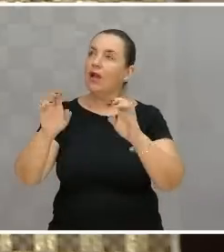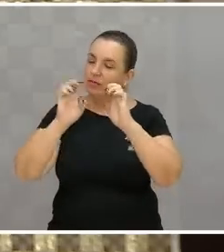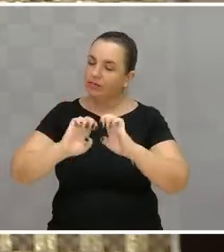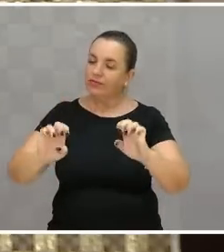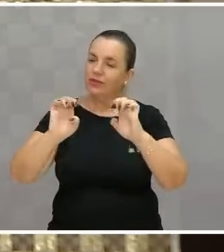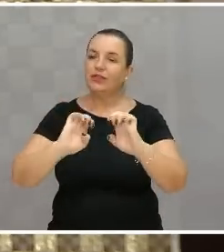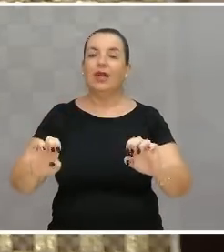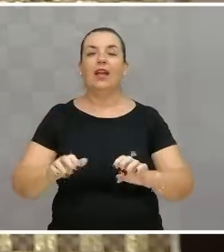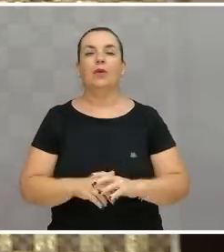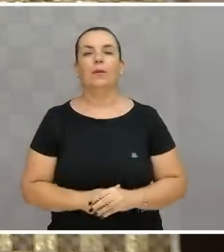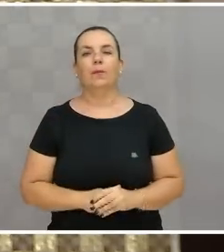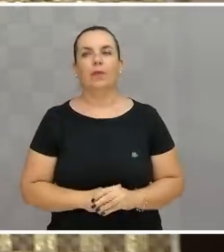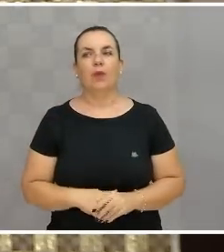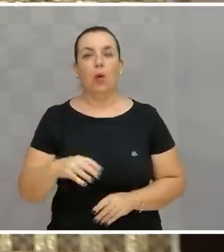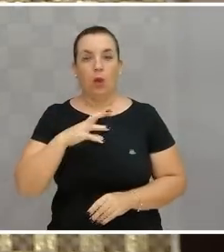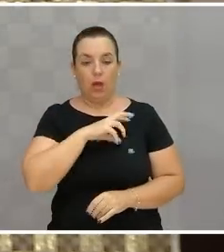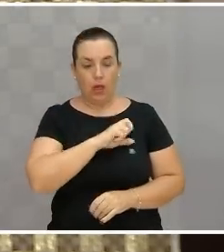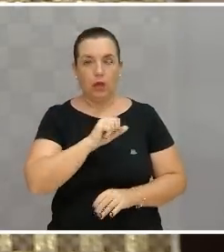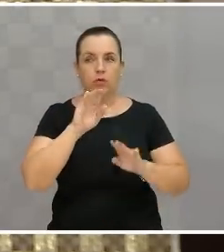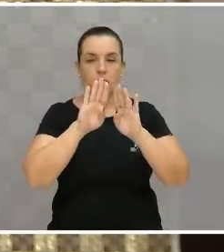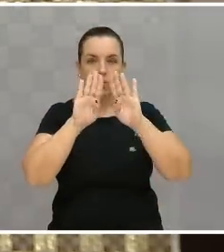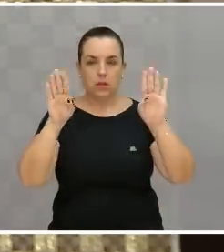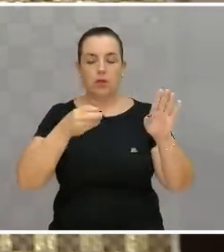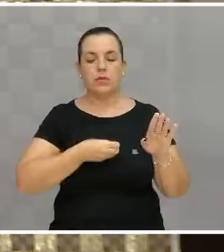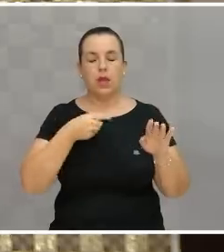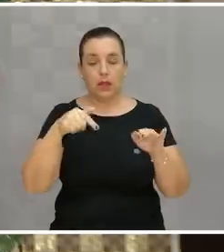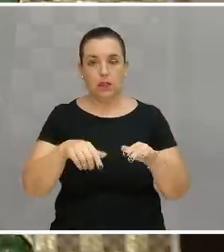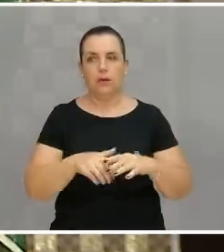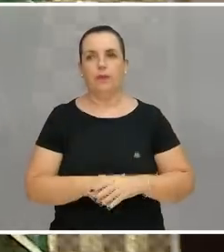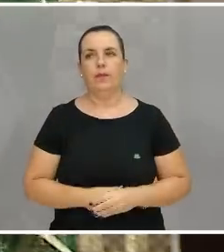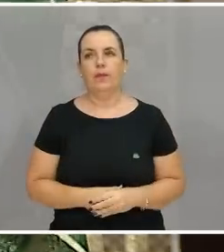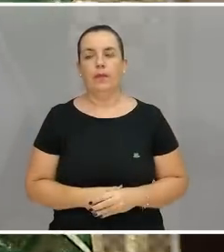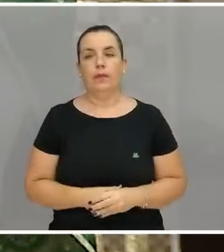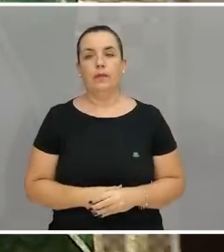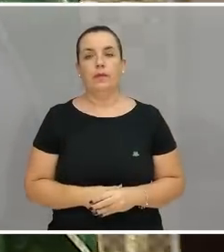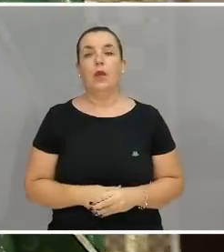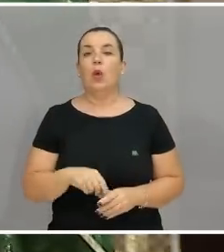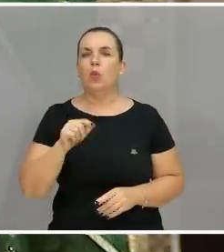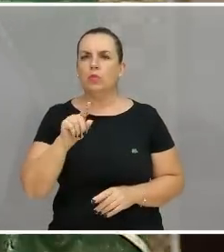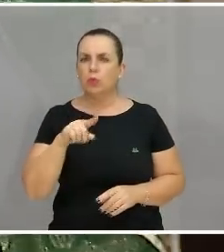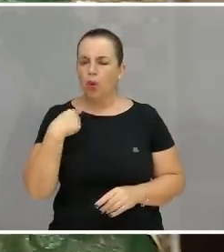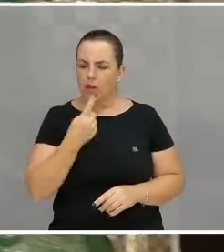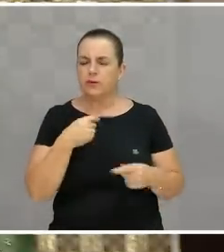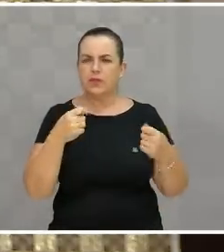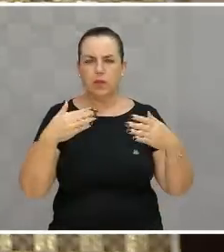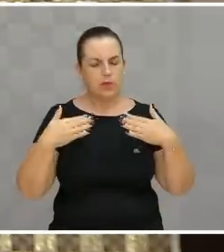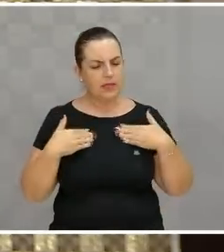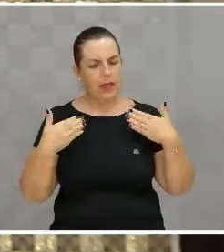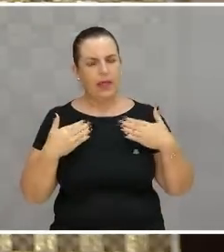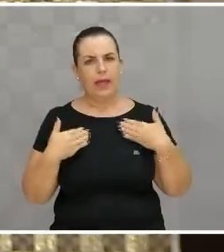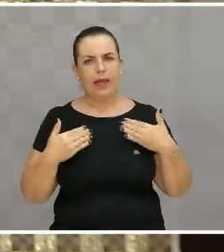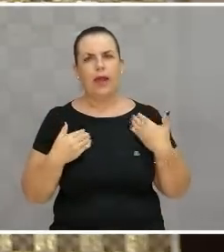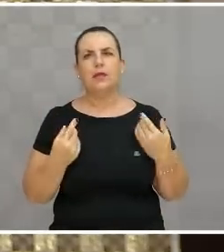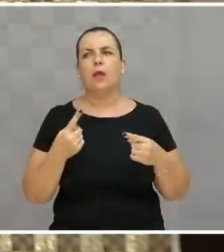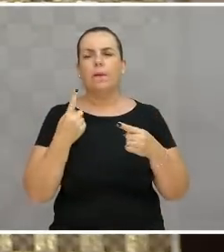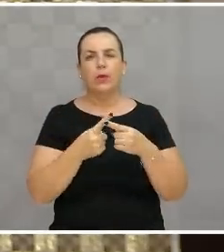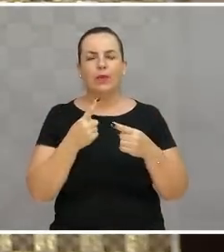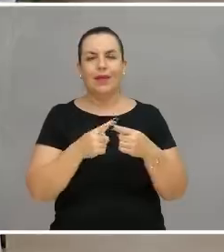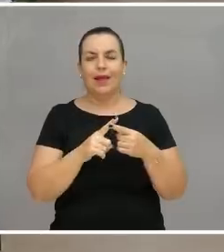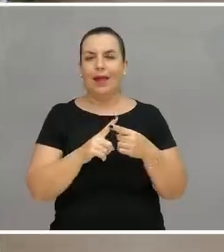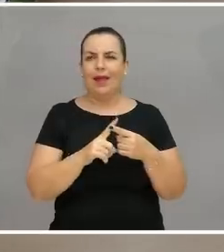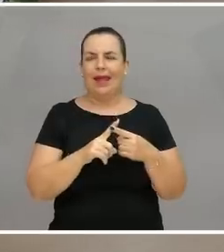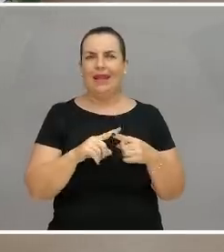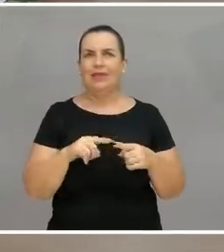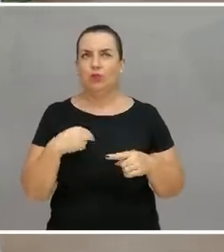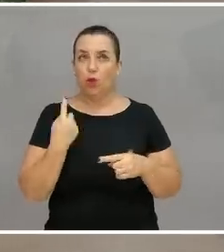dos céus está entre nós, e o que deve nos alegrar não é o poder de fazer certas